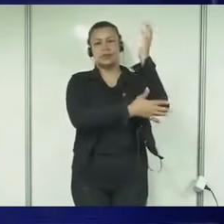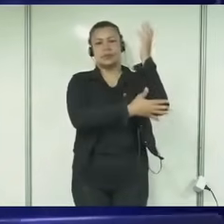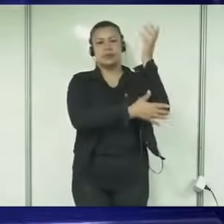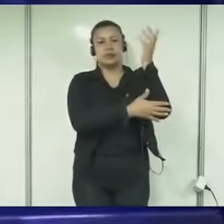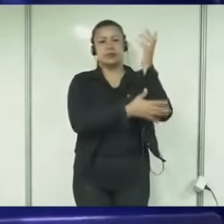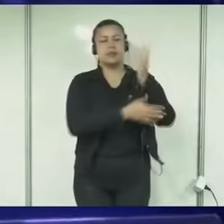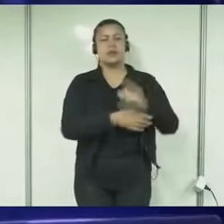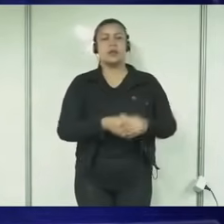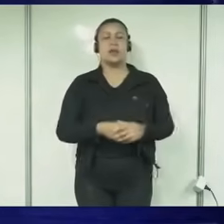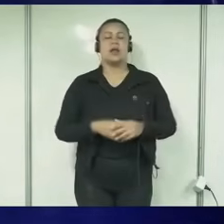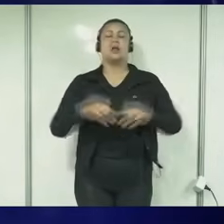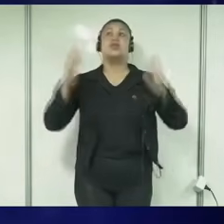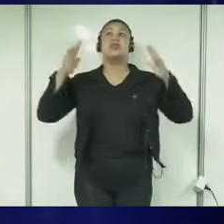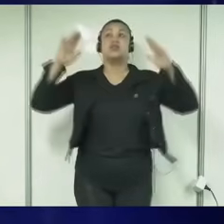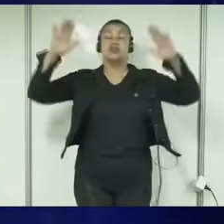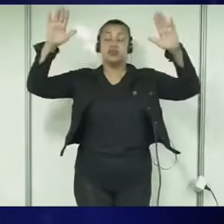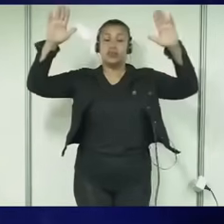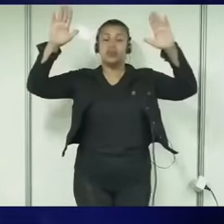as mãos,